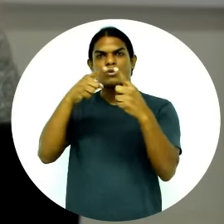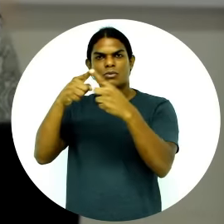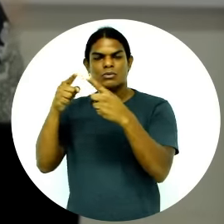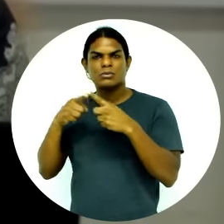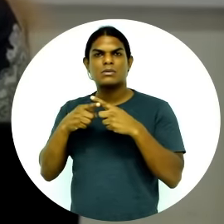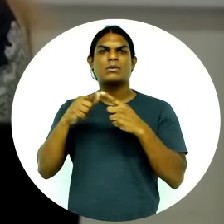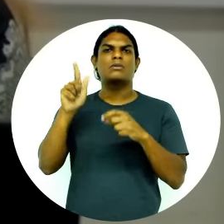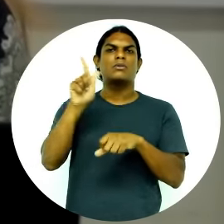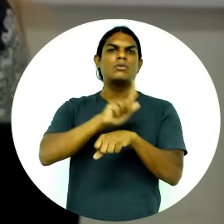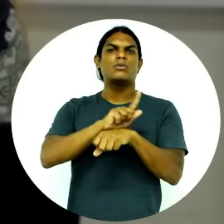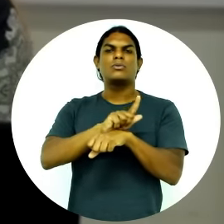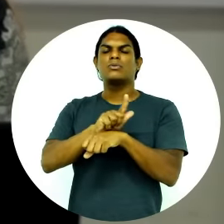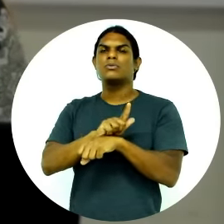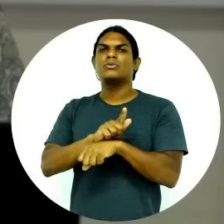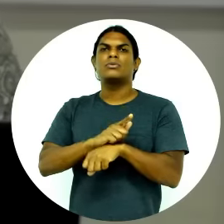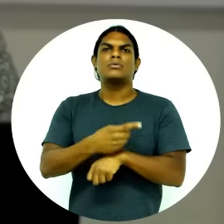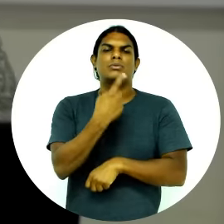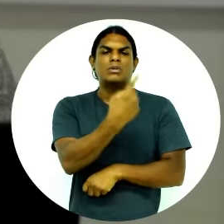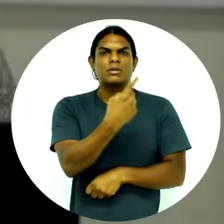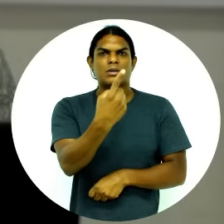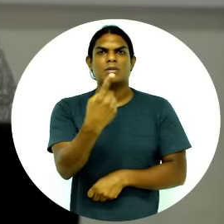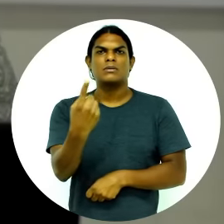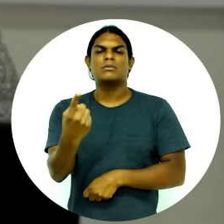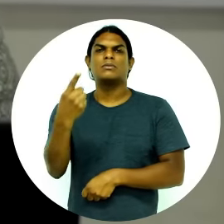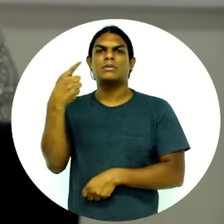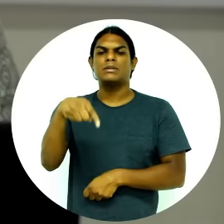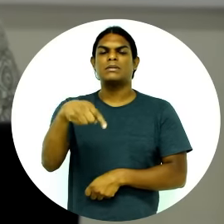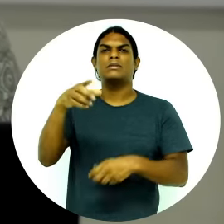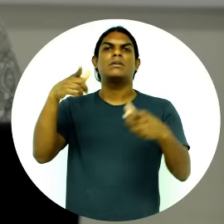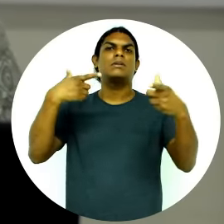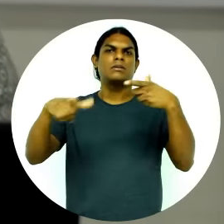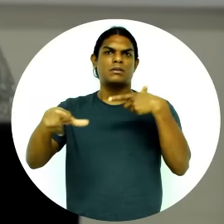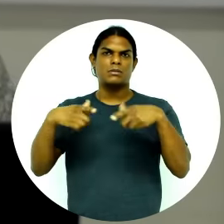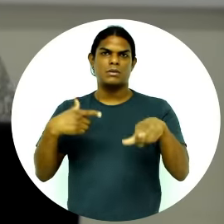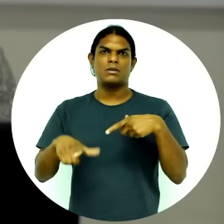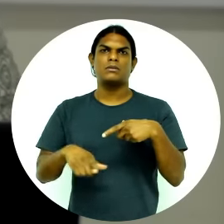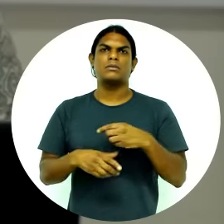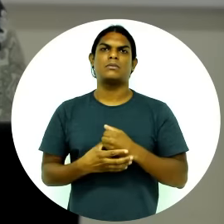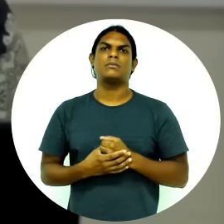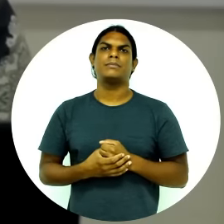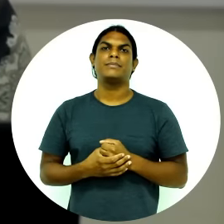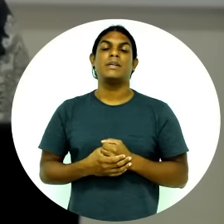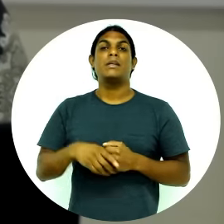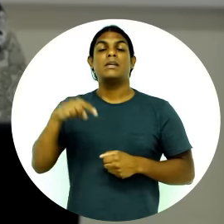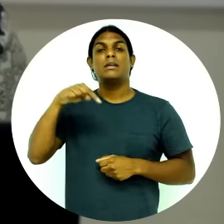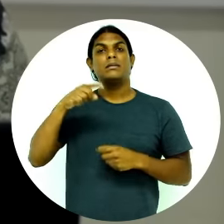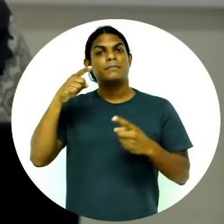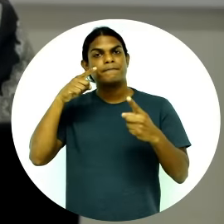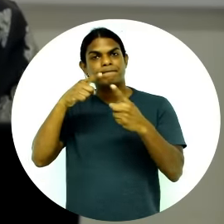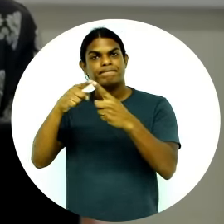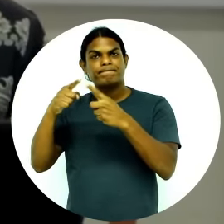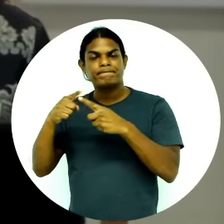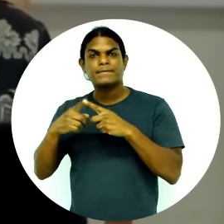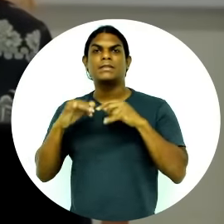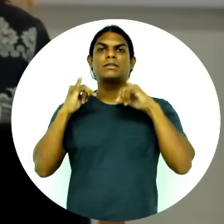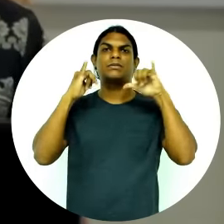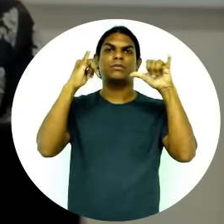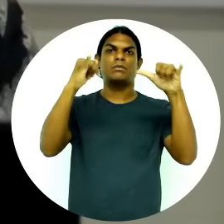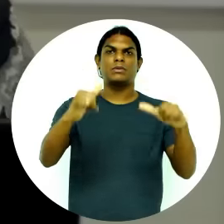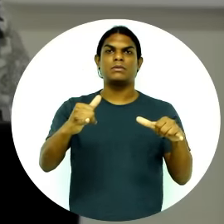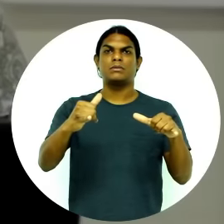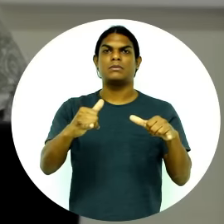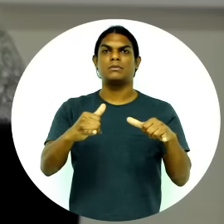Então como saber se esses colaboradores estão efetivamente tendo um bom desempenho no exercício de suas